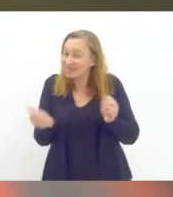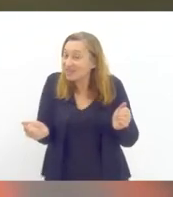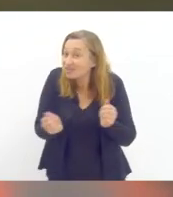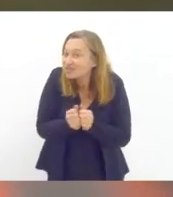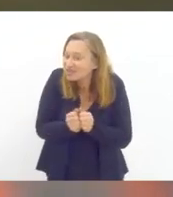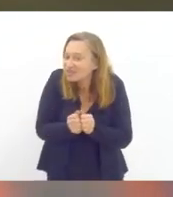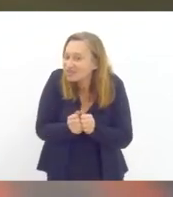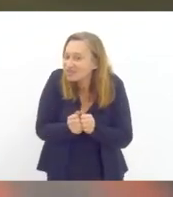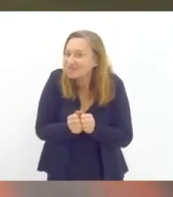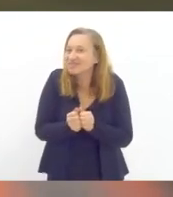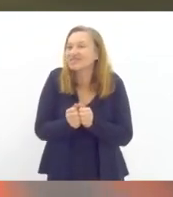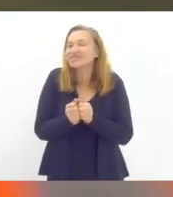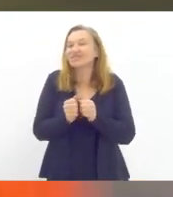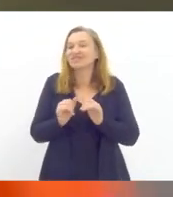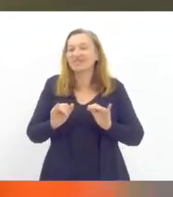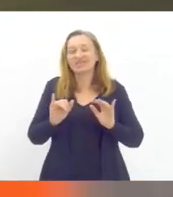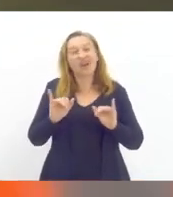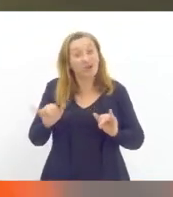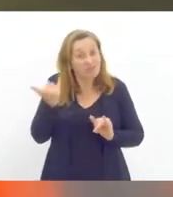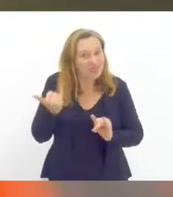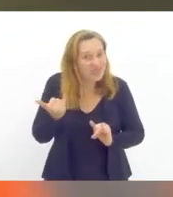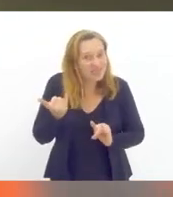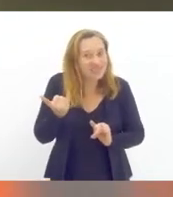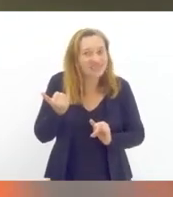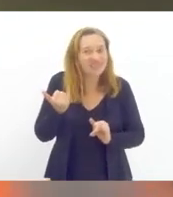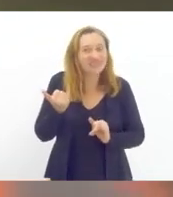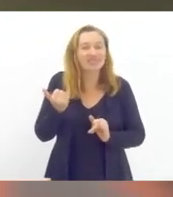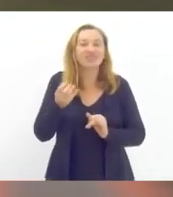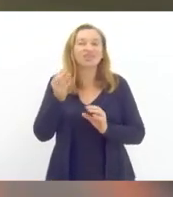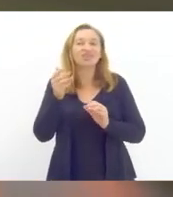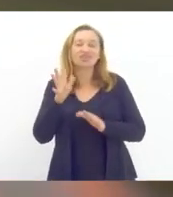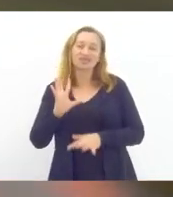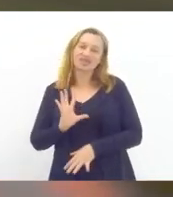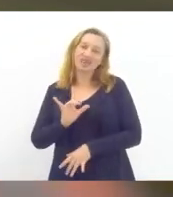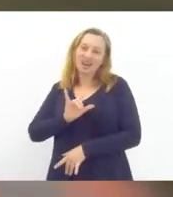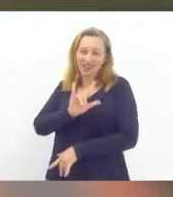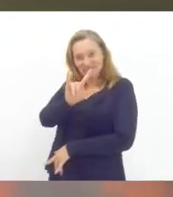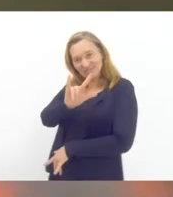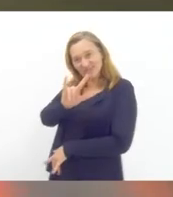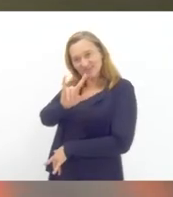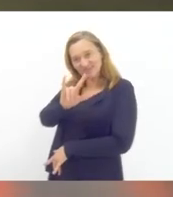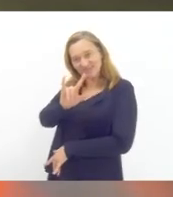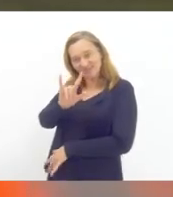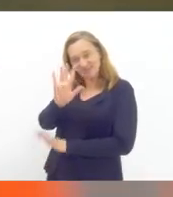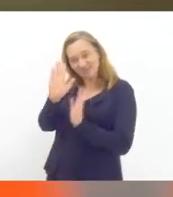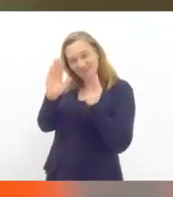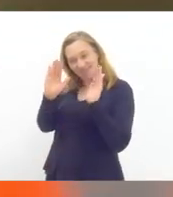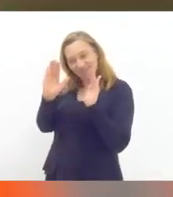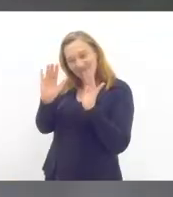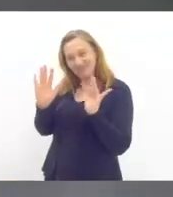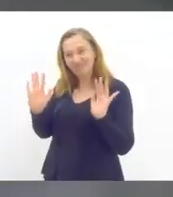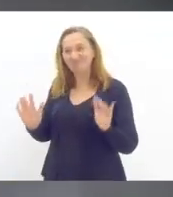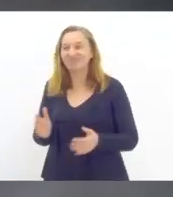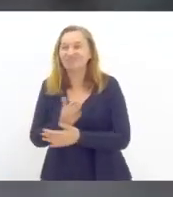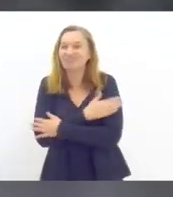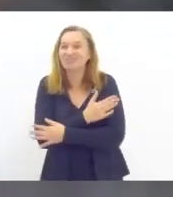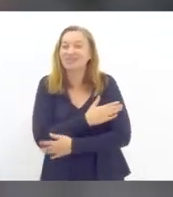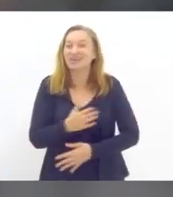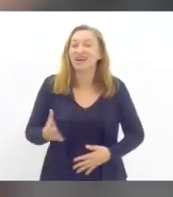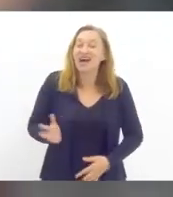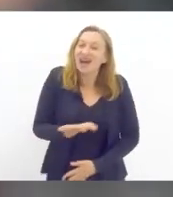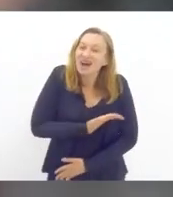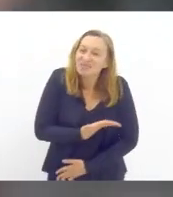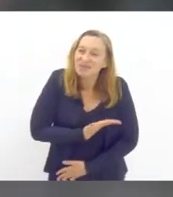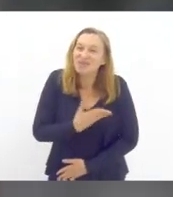aí tá aproveita bastante mesmo e te amo tá bom valeu Um forte abraço querida